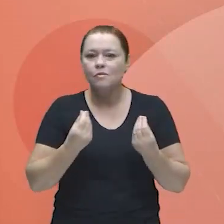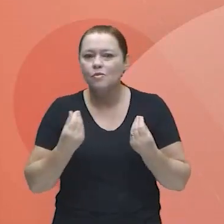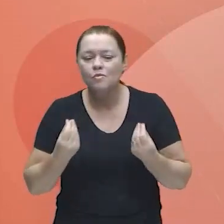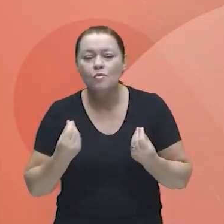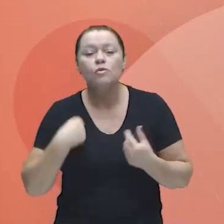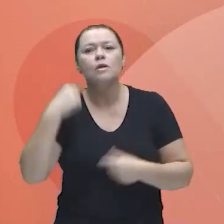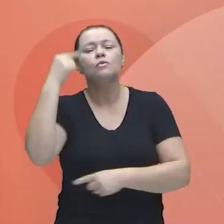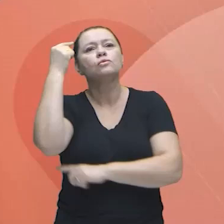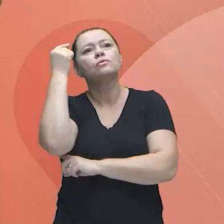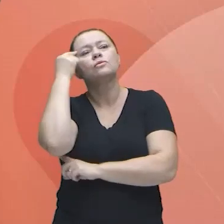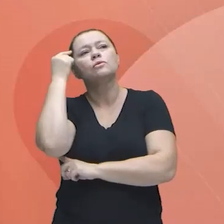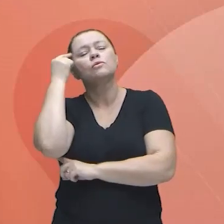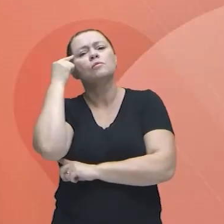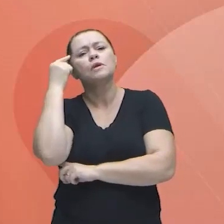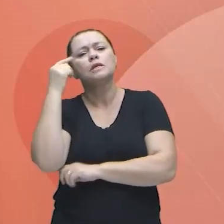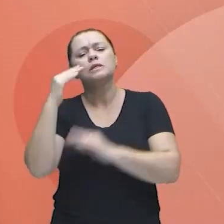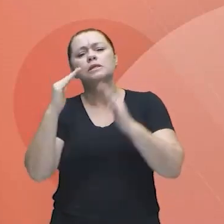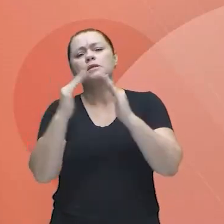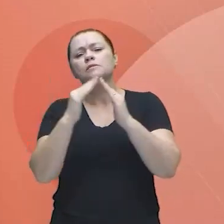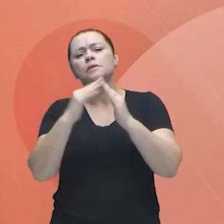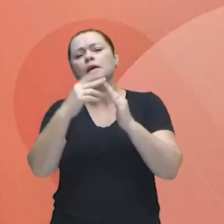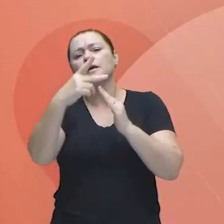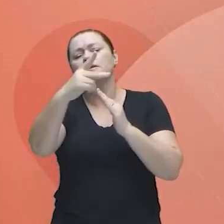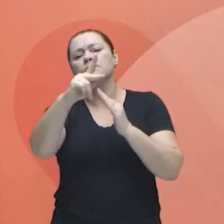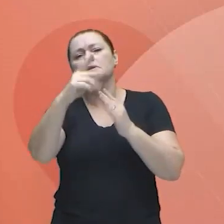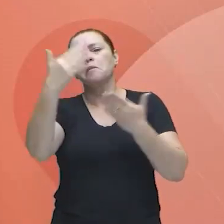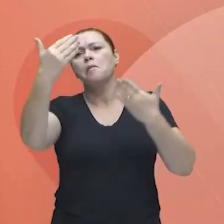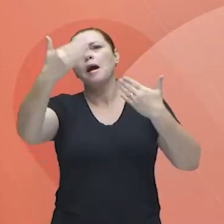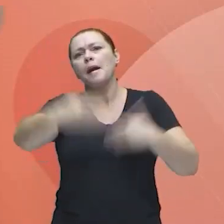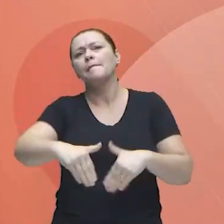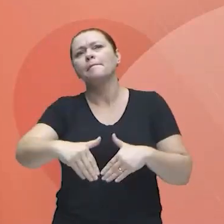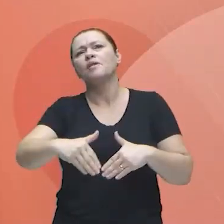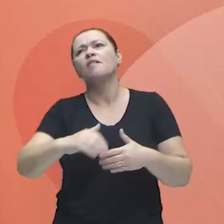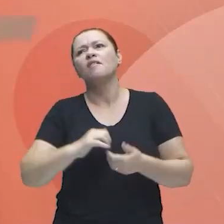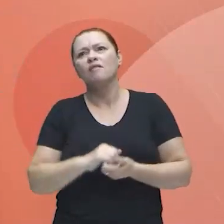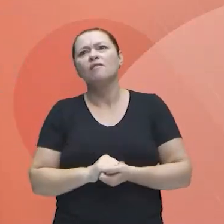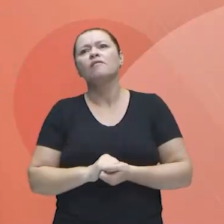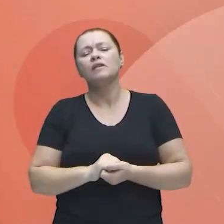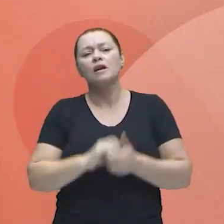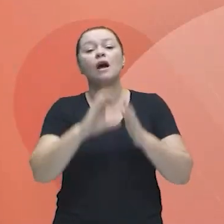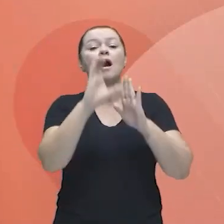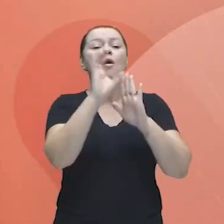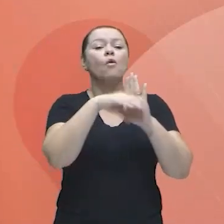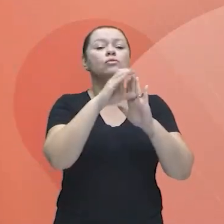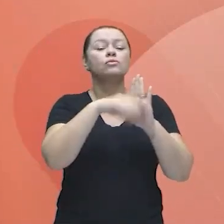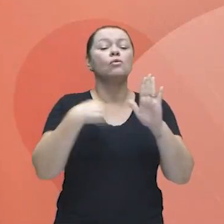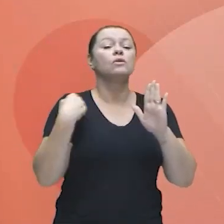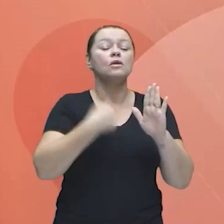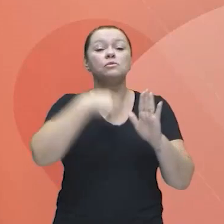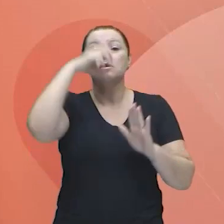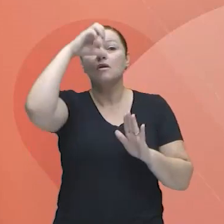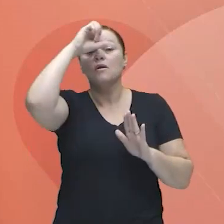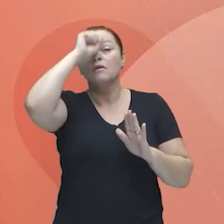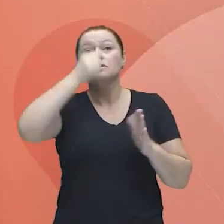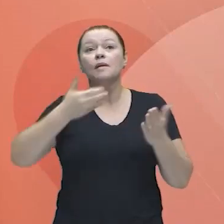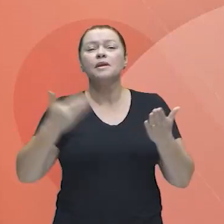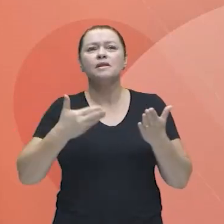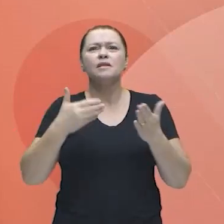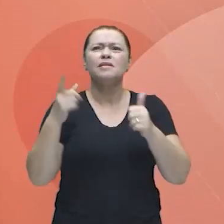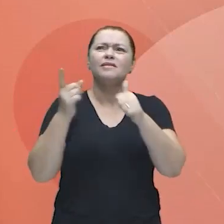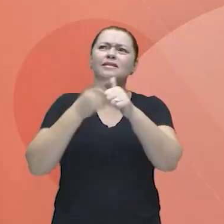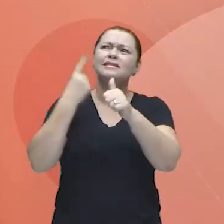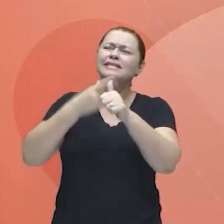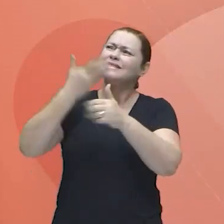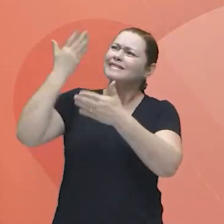mandar uma provinha para casa de vocês. Com todos os conteúdos que nós já aprendemos aqui desde o nosso primeiro dia de